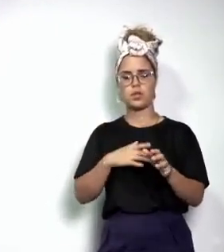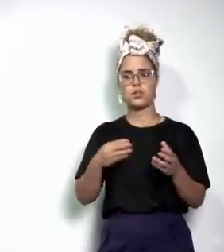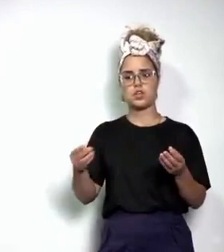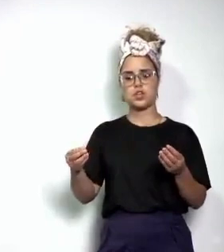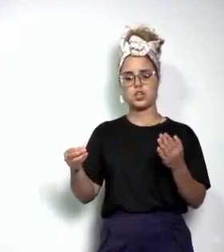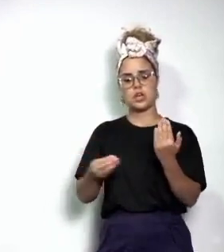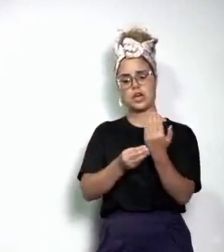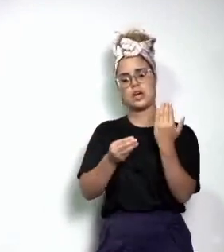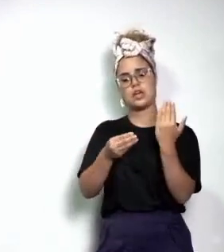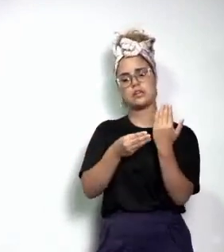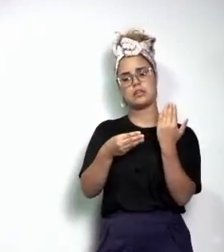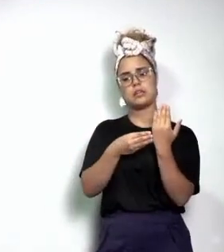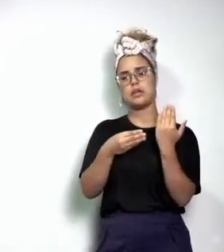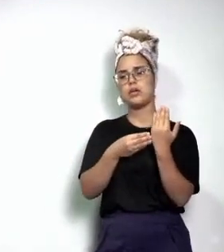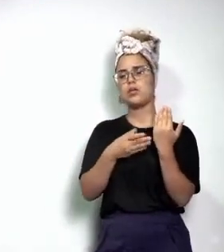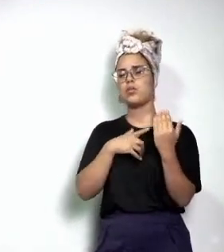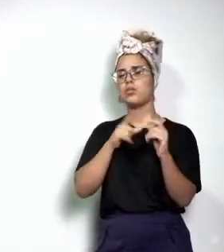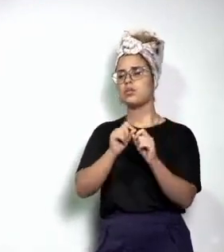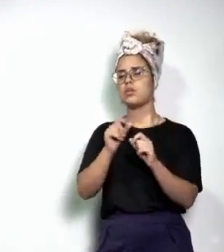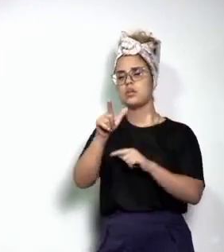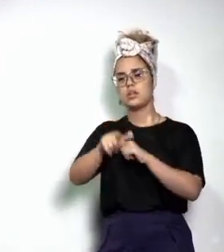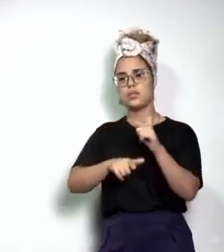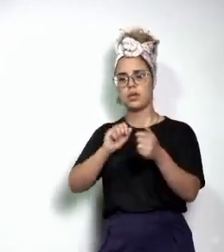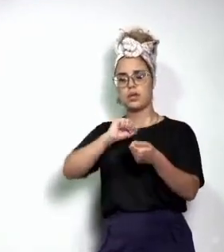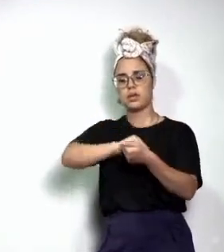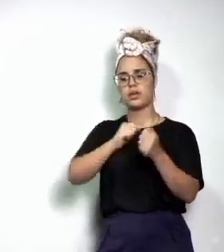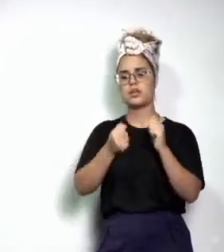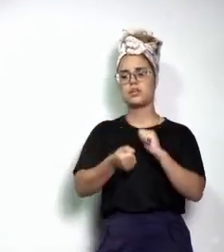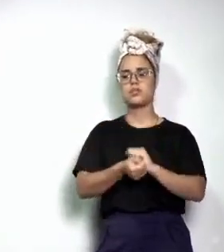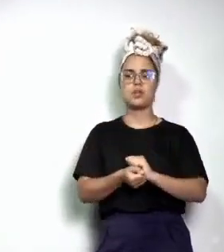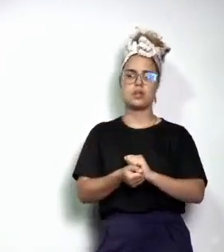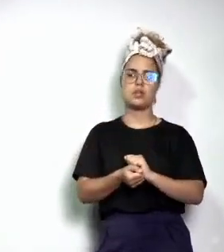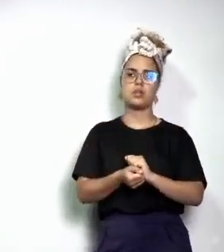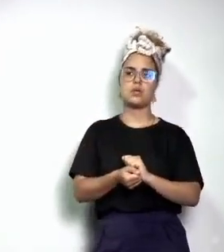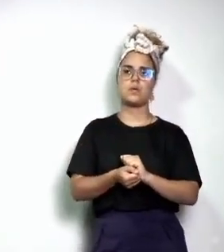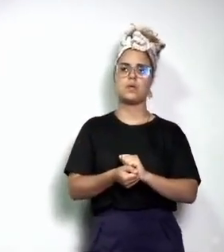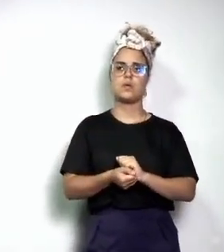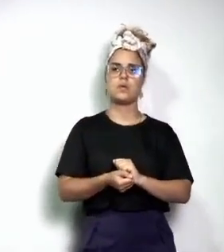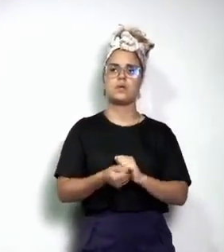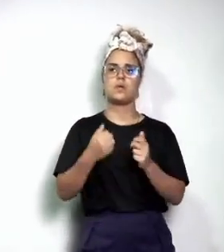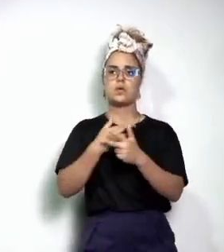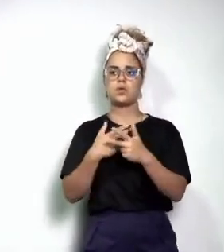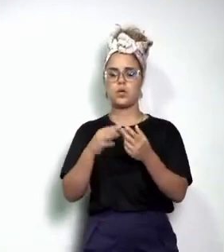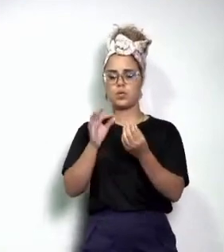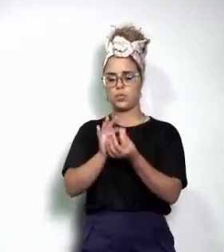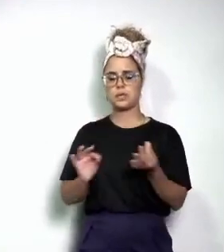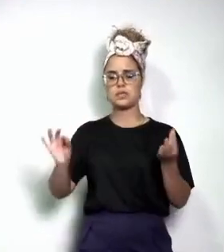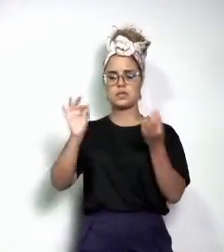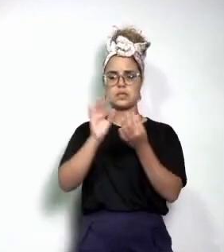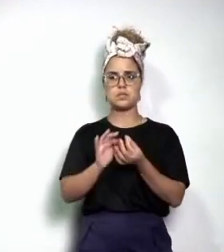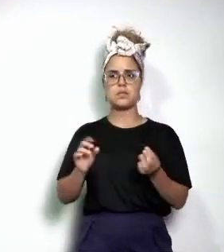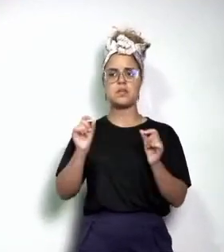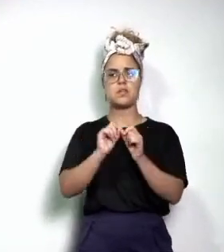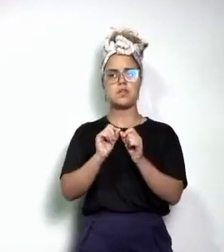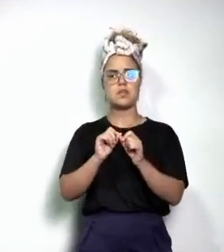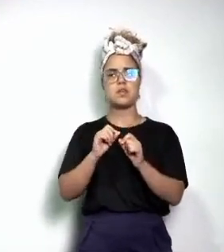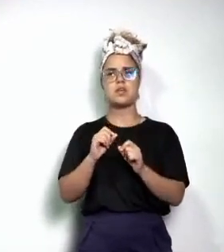descarregamento de material, ele vai trabalhar com adaptadores, vai lidar com algumas extensões